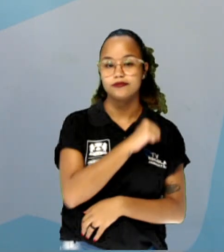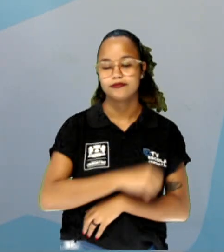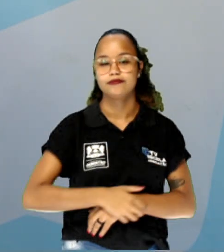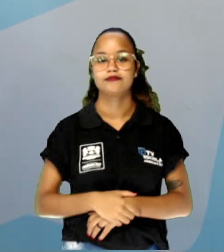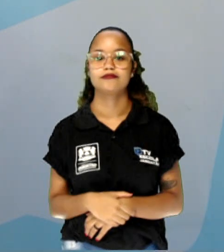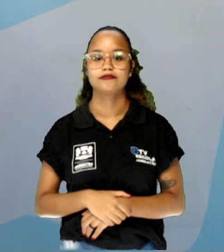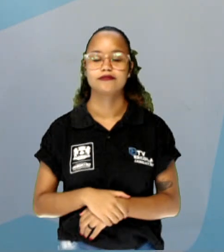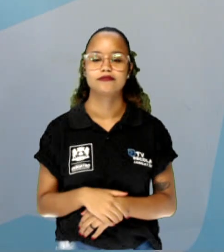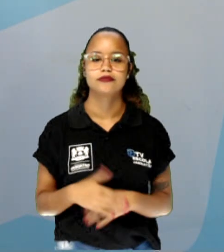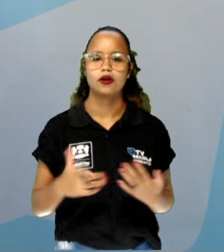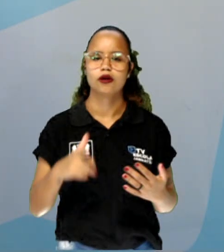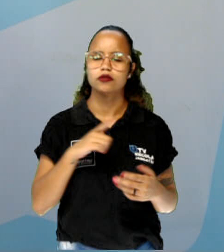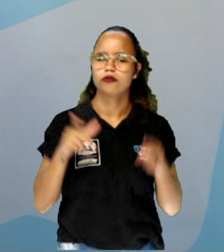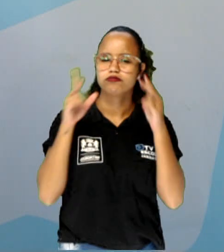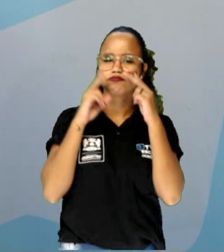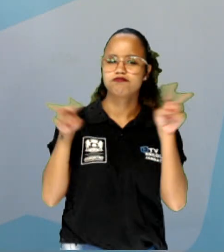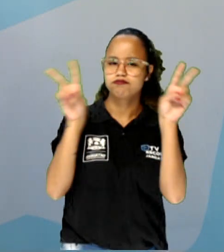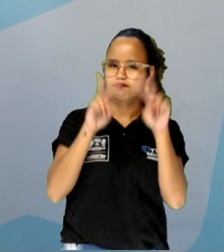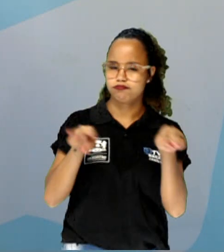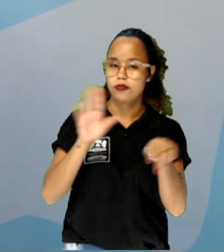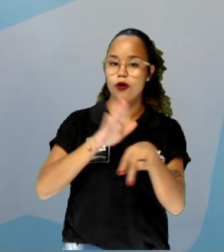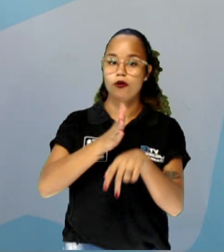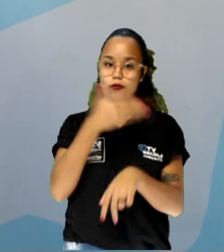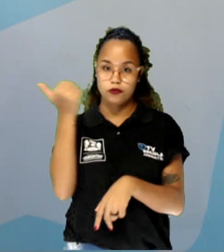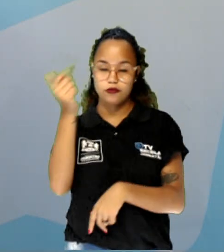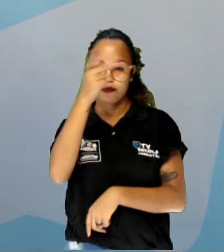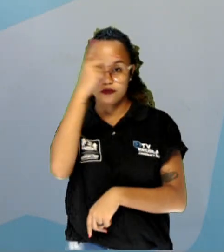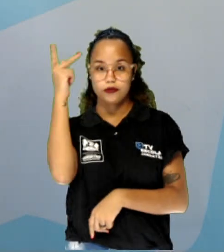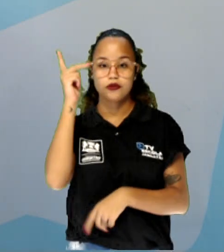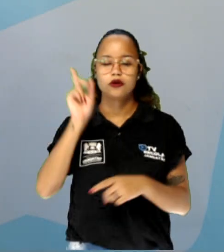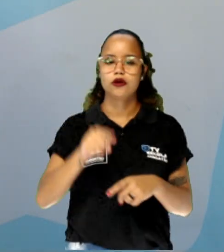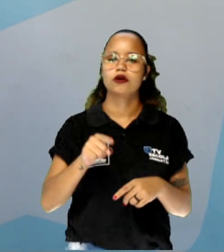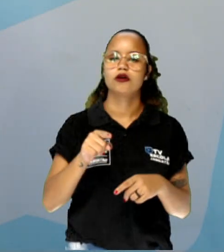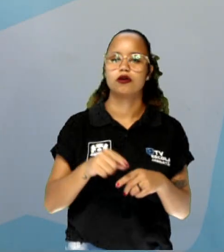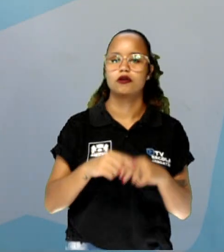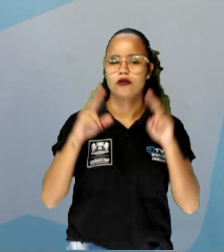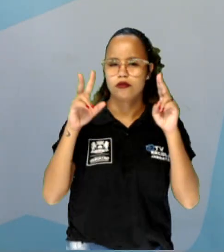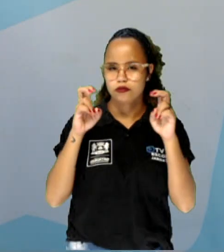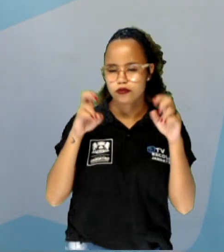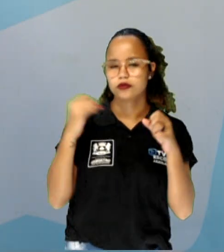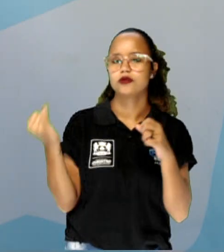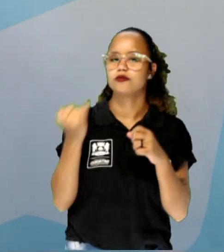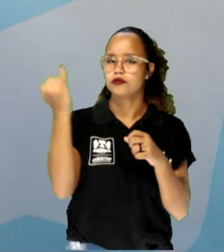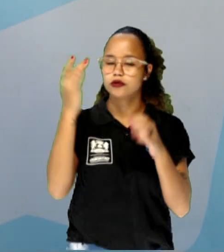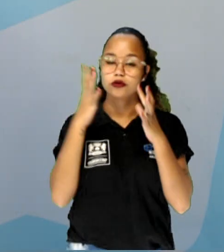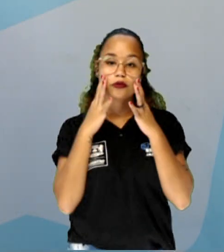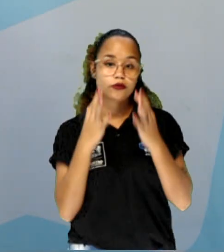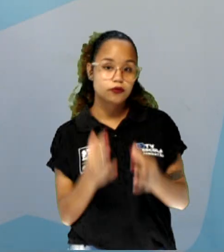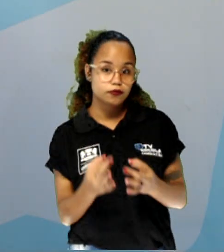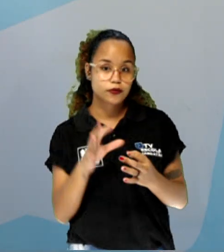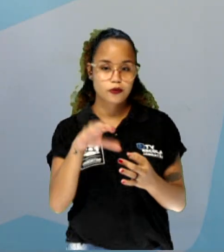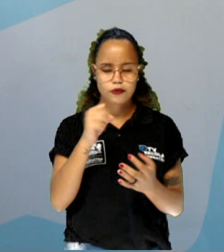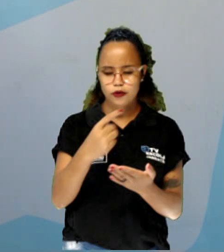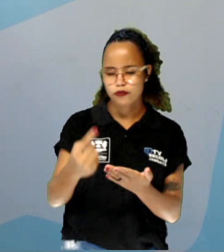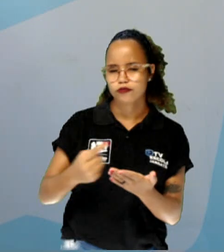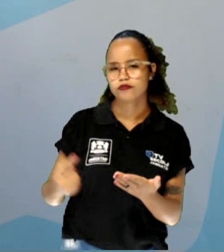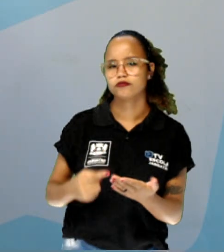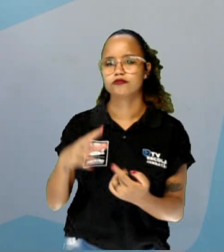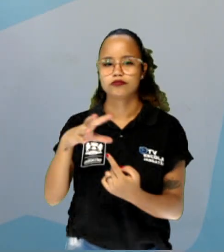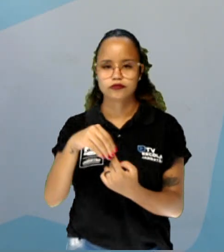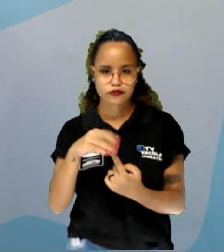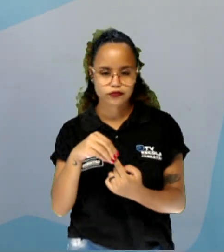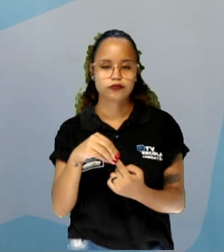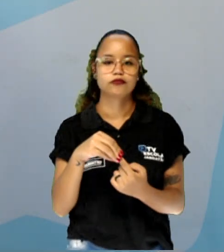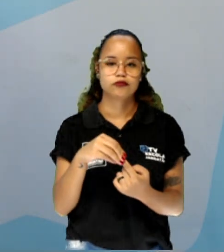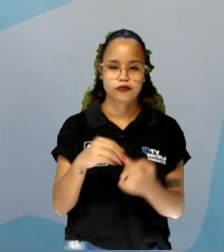E que tenha uma visualização melhor para as pessoas, tá? Então é um assunto bastante importante, fica ligado aí, pega já o caderno, a caneta